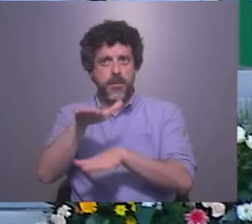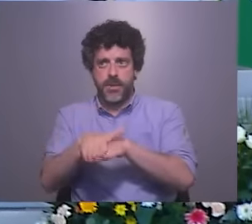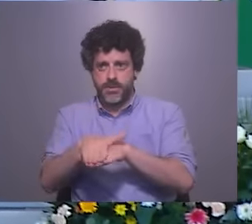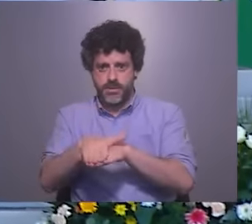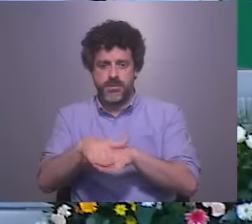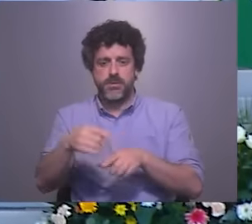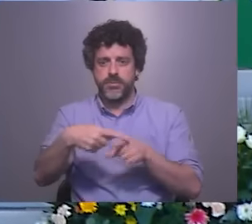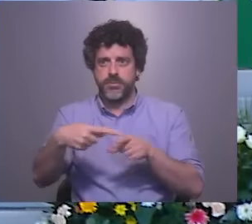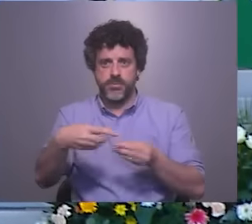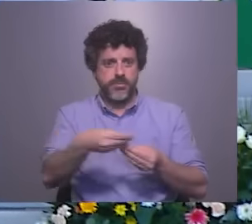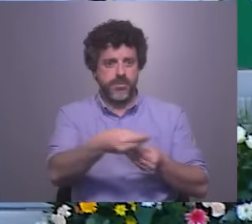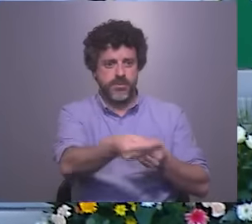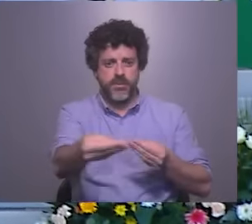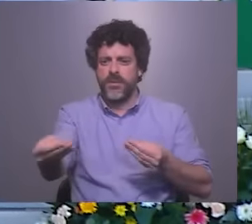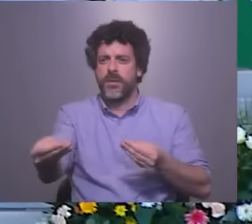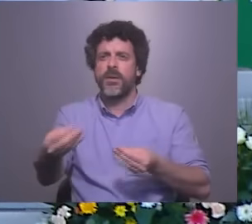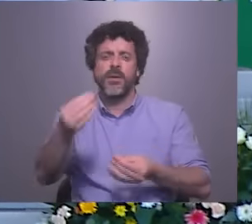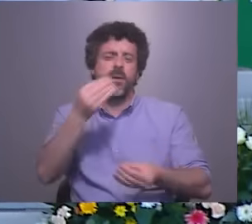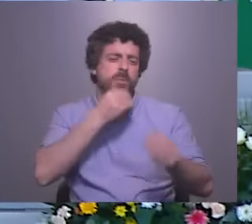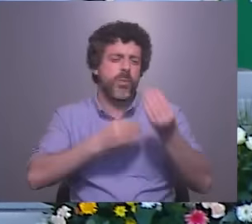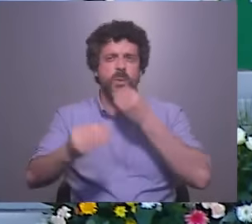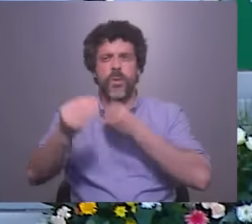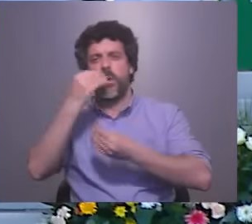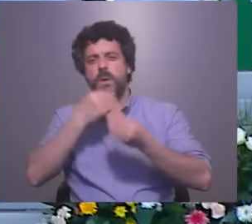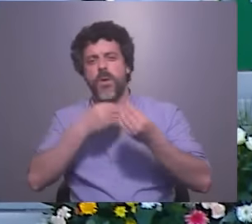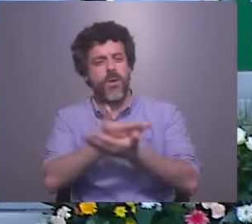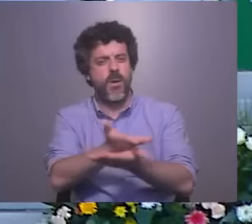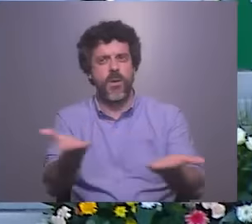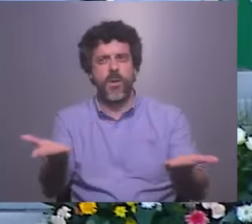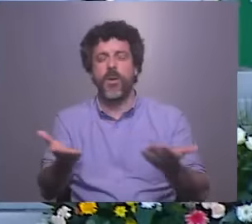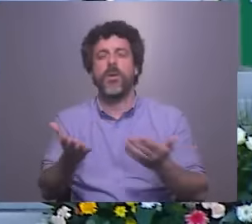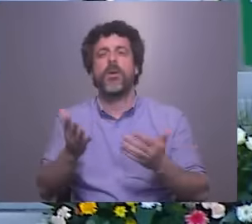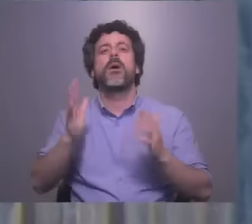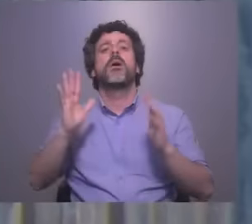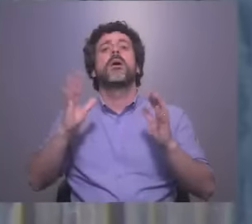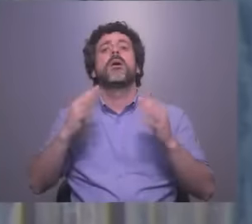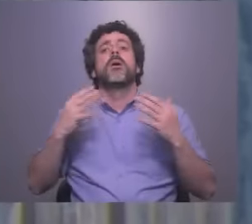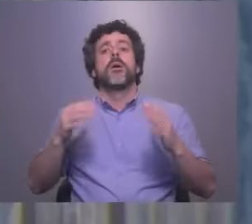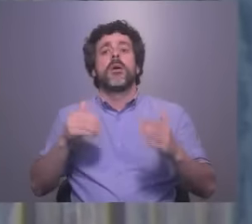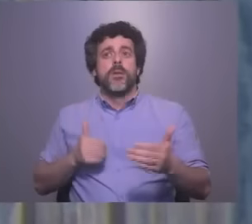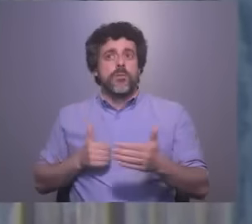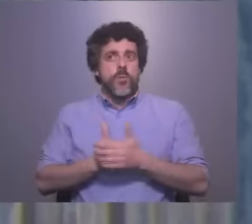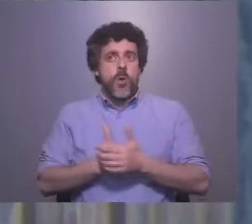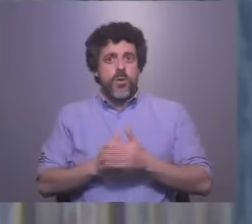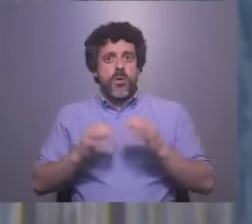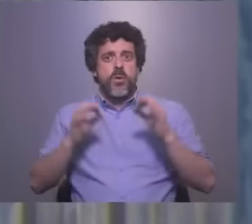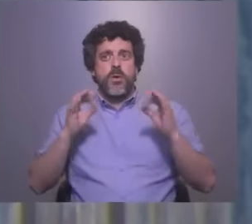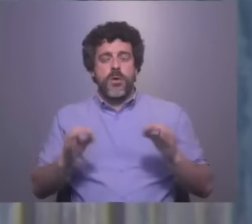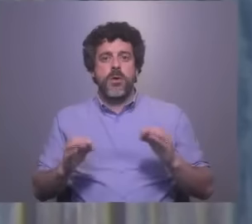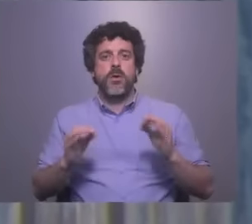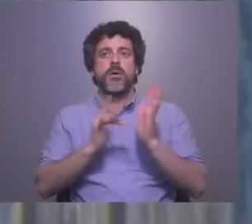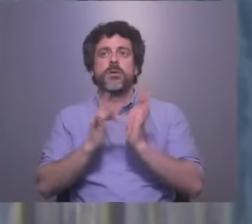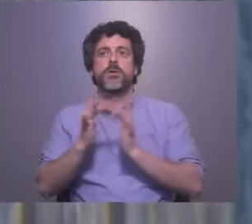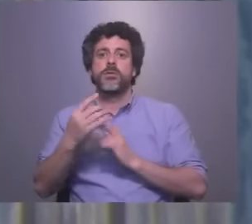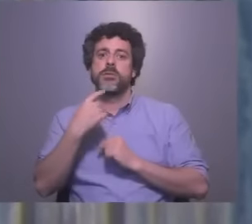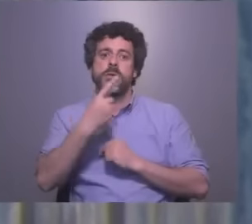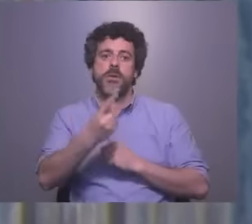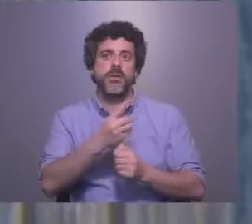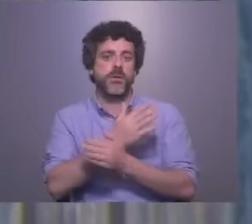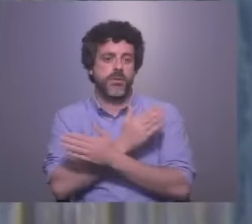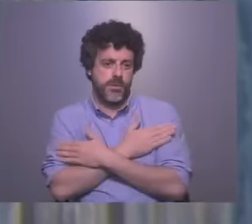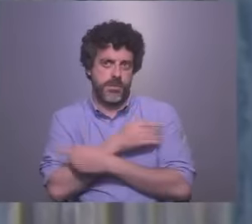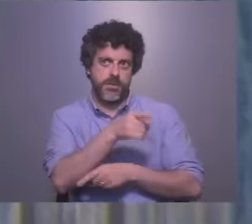Jesus tomou os pães, deu graças e distribuiu-os aos que estavam sentados, fazendo o